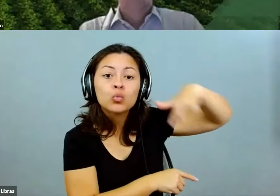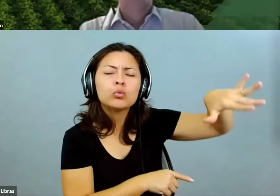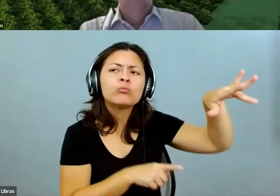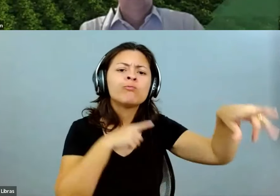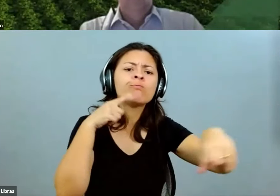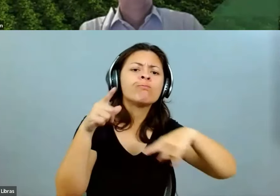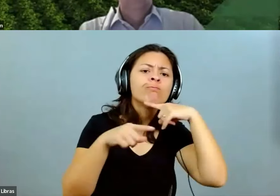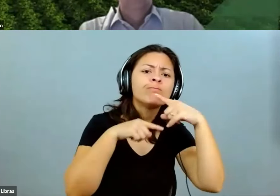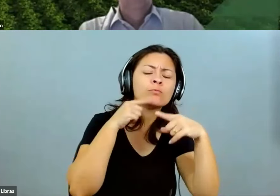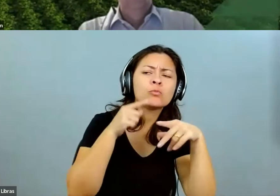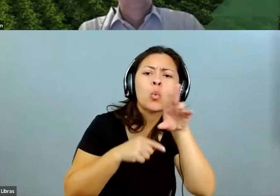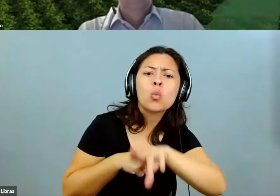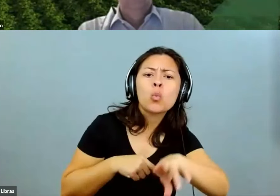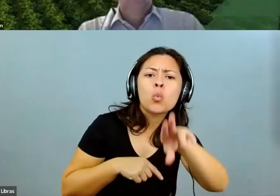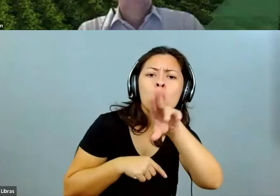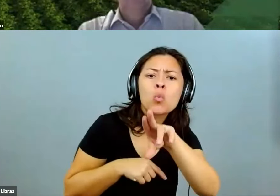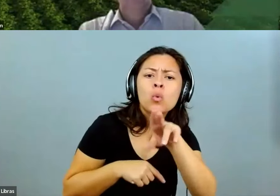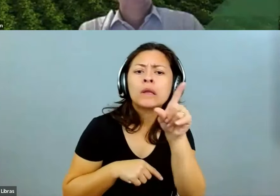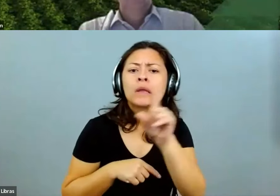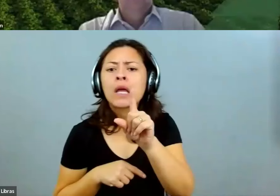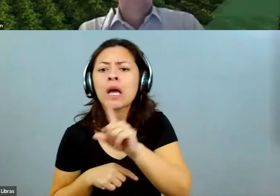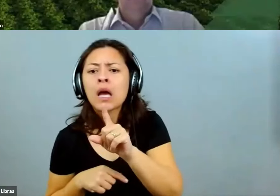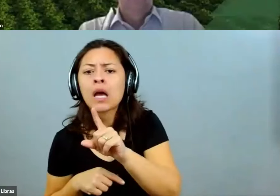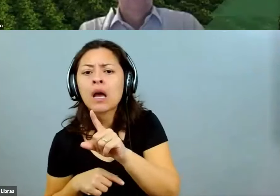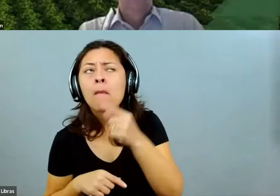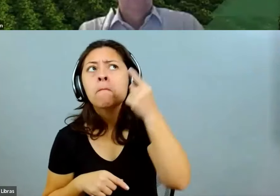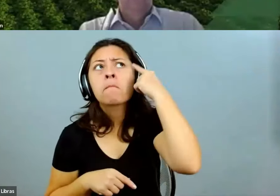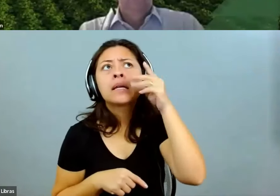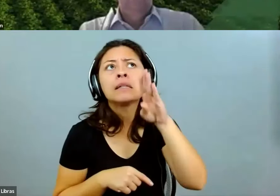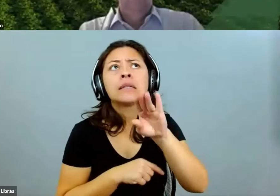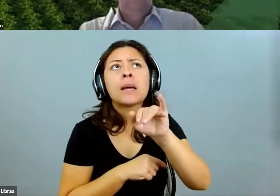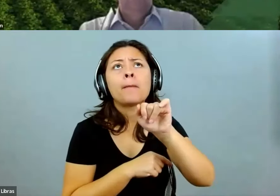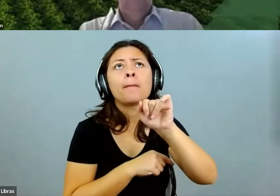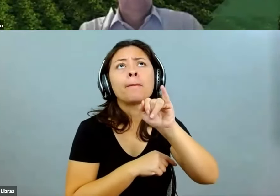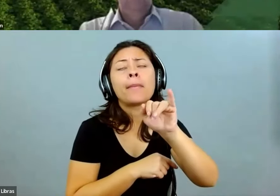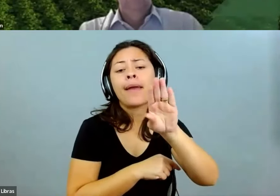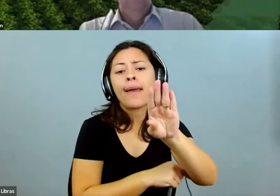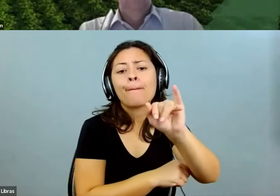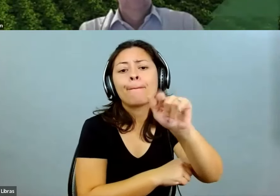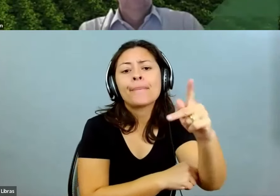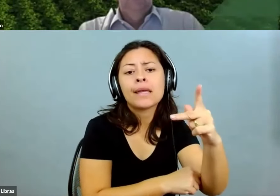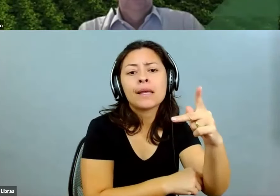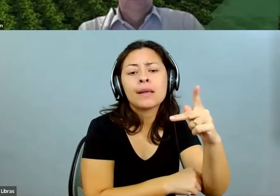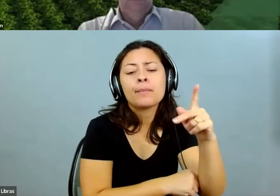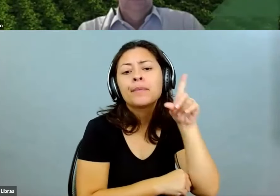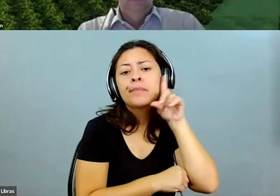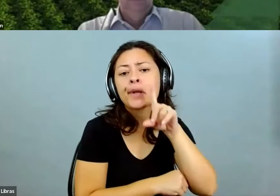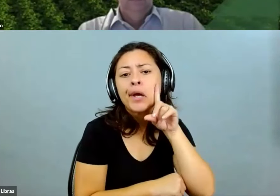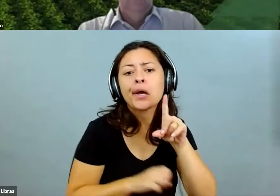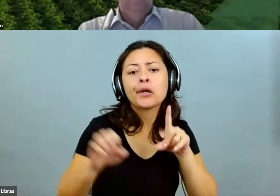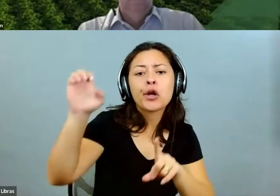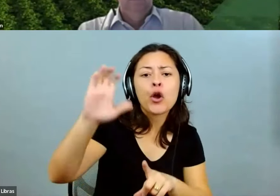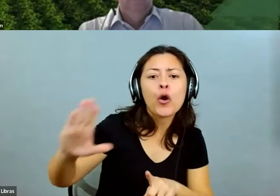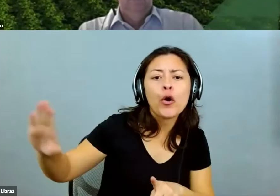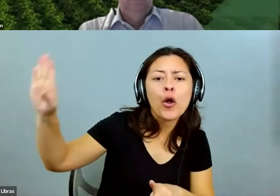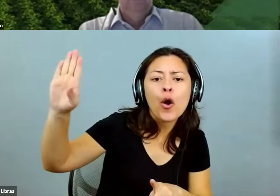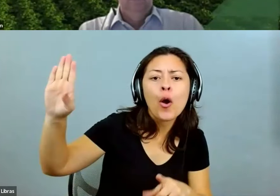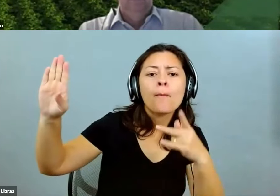consumo Ah quanto que vai ser o PIB americano Quanto que vai ser o PIB europeu a demanda no Rio vai